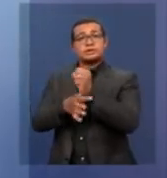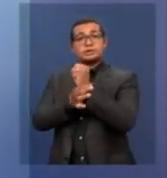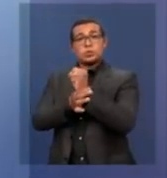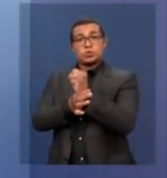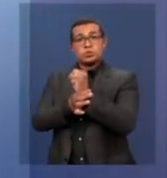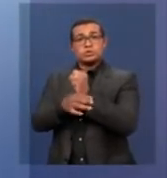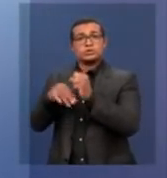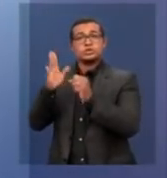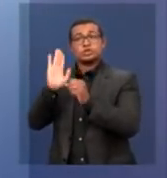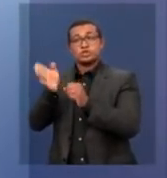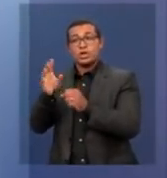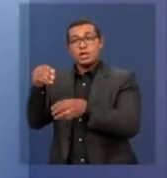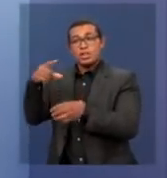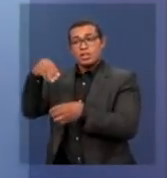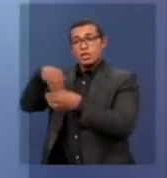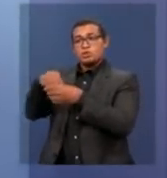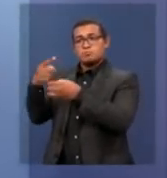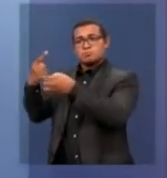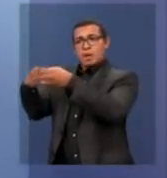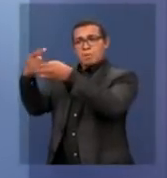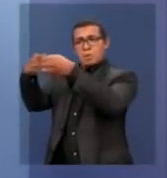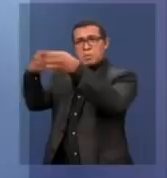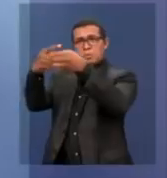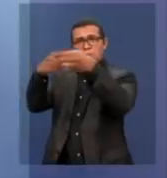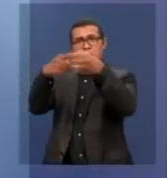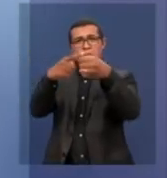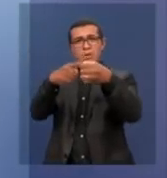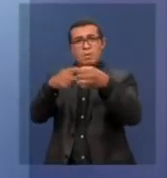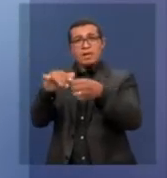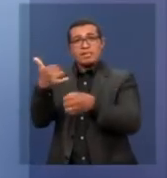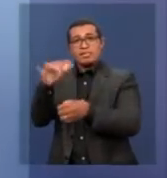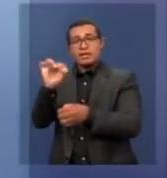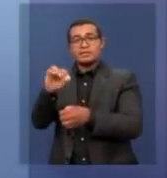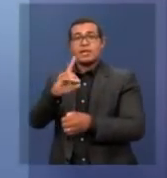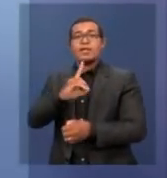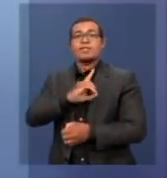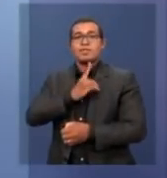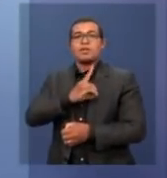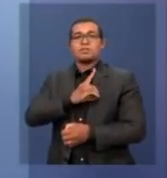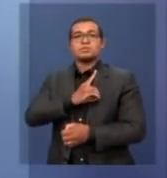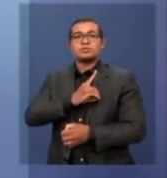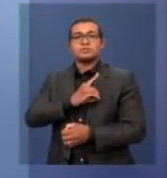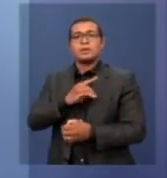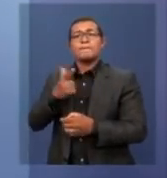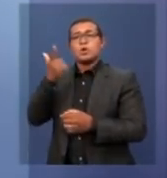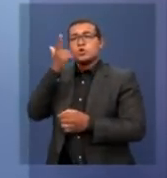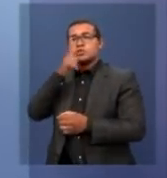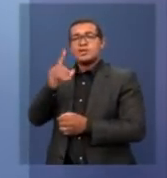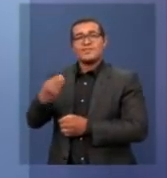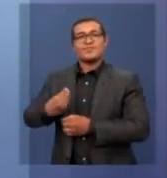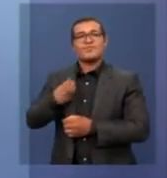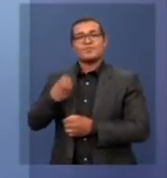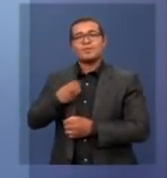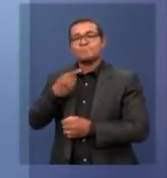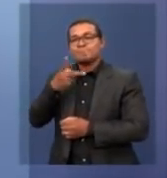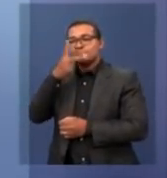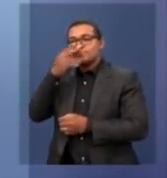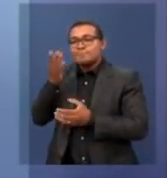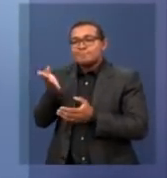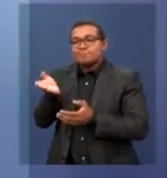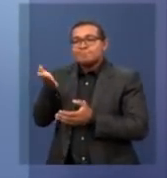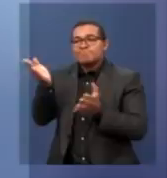do estado delegacias de plantão que não existiam toda delegacia 24 horas para poder facilitar a vida das pessoas que moram na